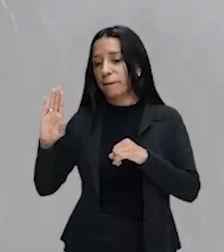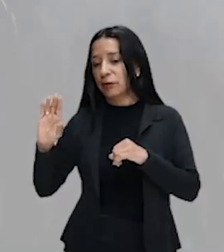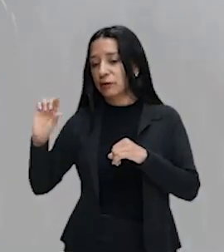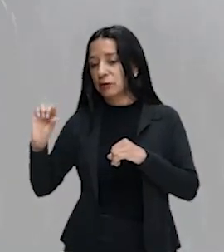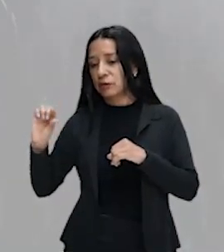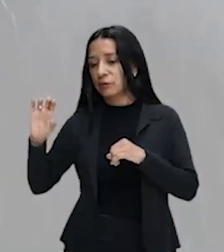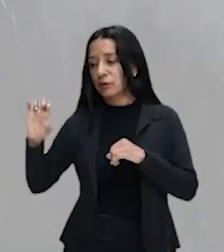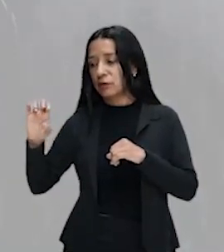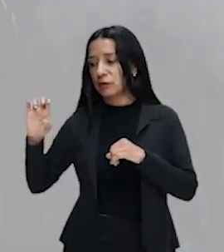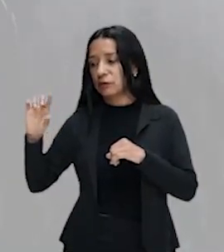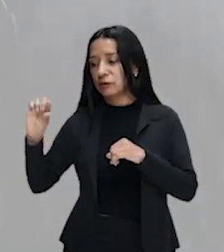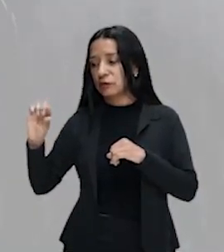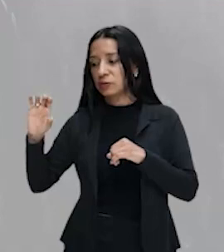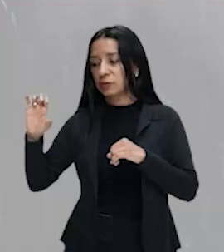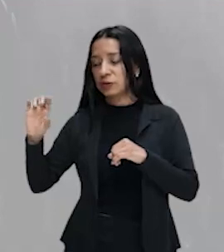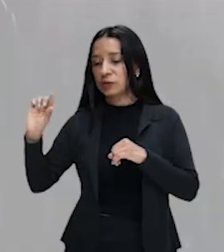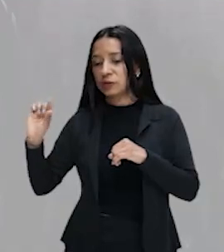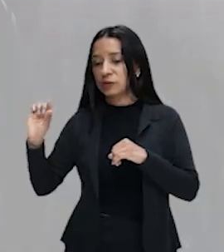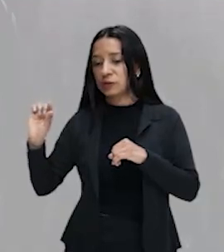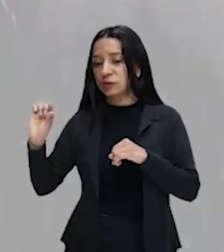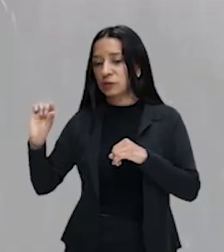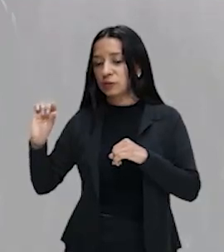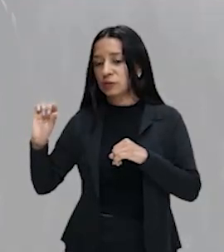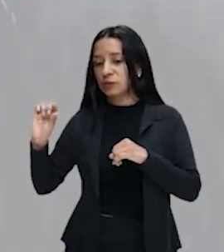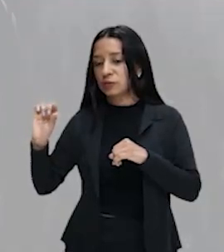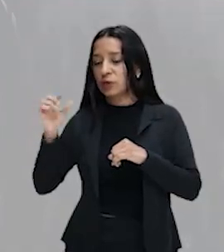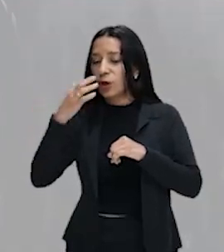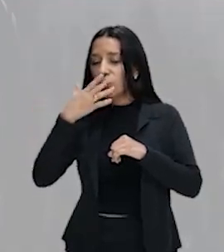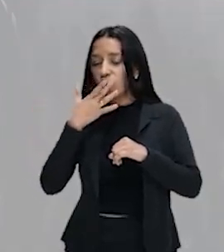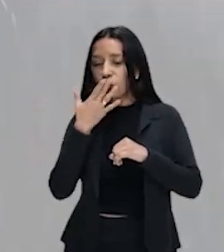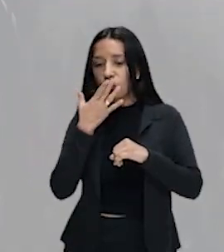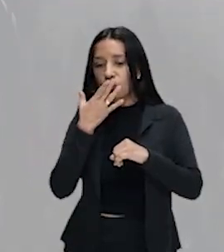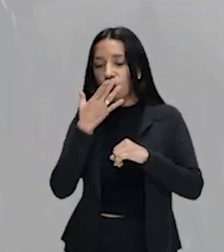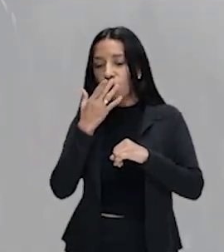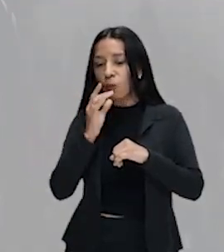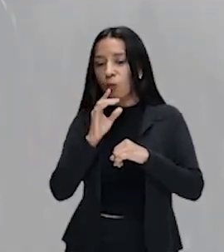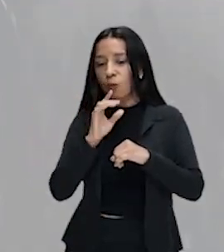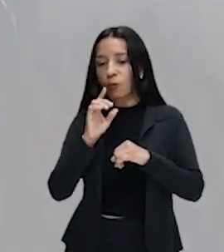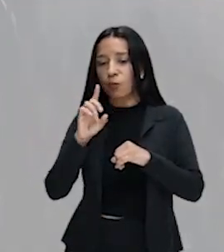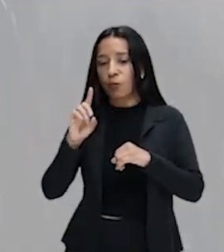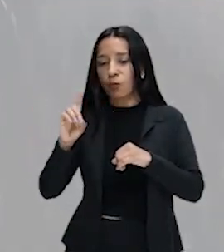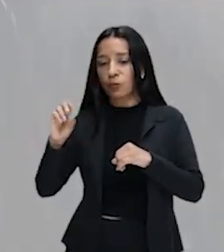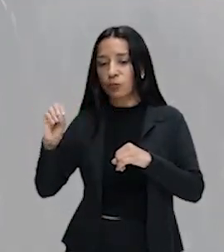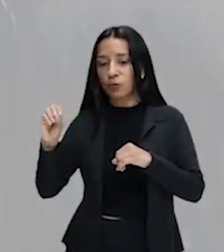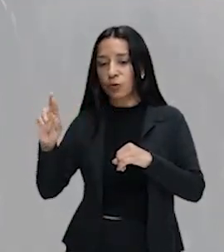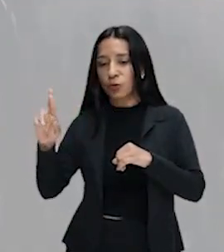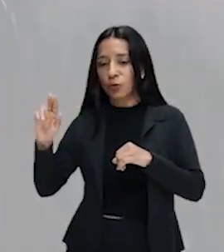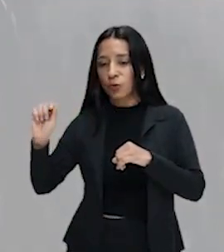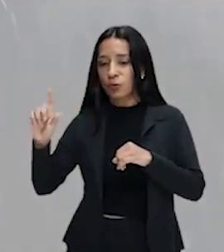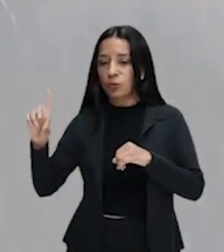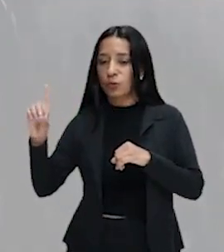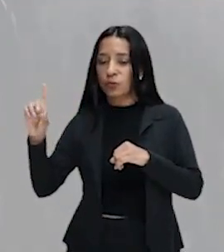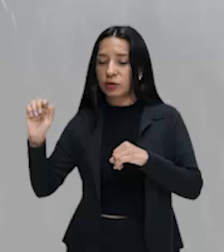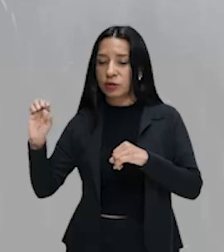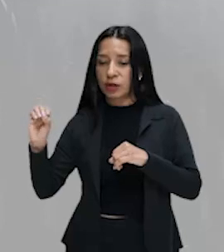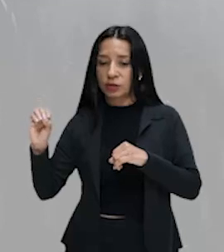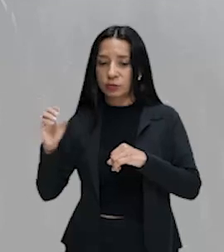ele vai ser dourado. Por quê? Você pode até me perguntar, professor, mas eu estou vendo aqui um Bzão. O Bzão não disse